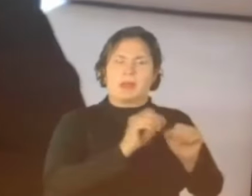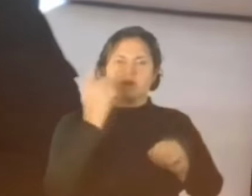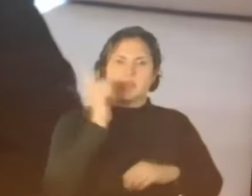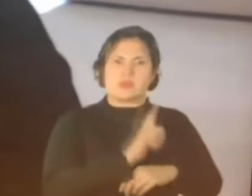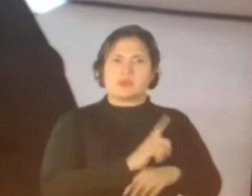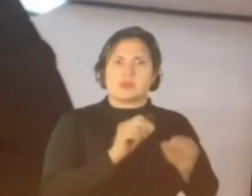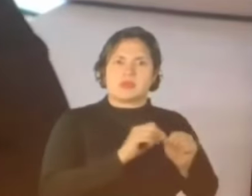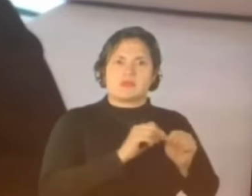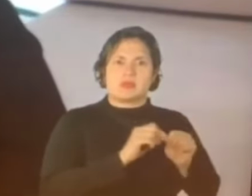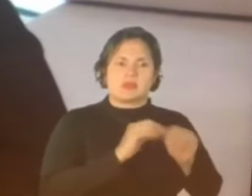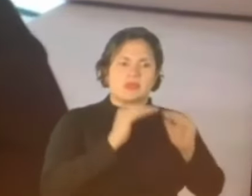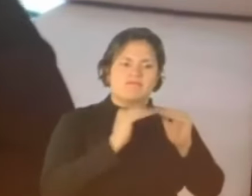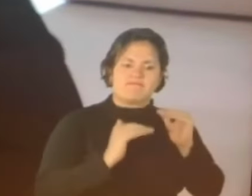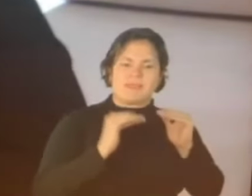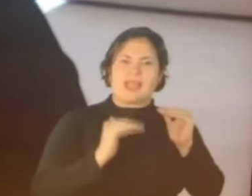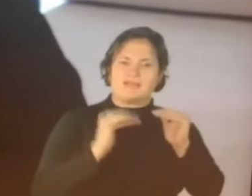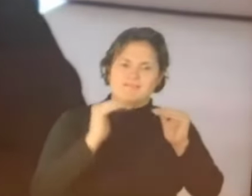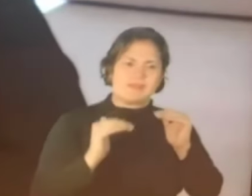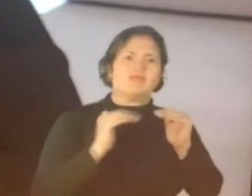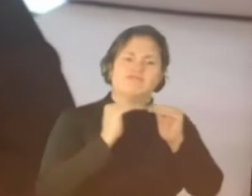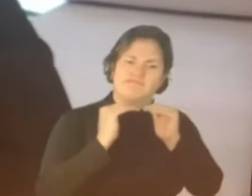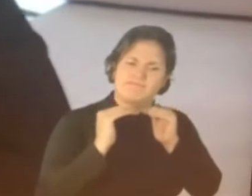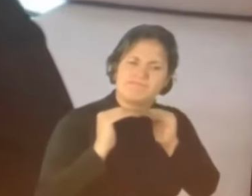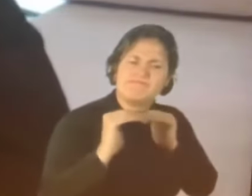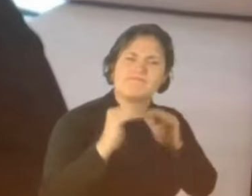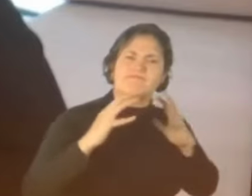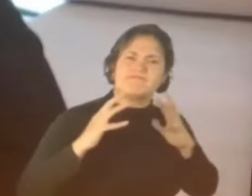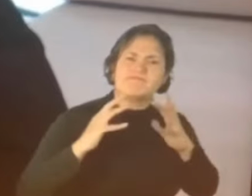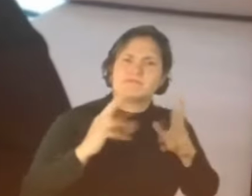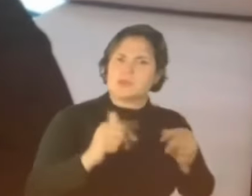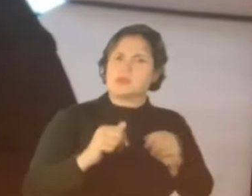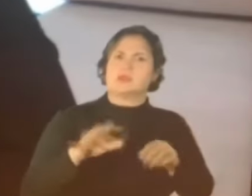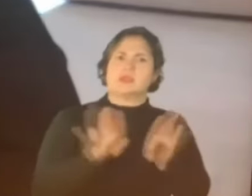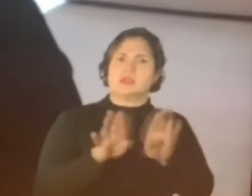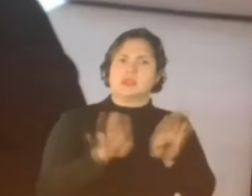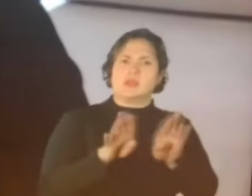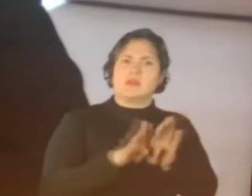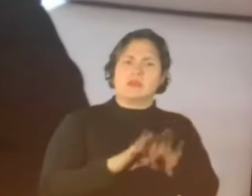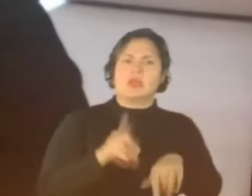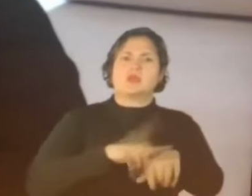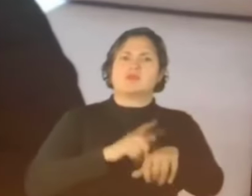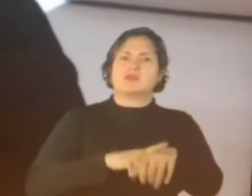estabilização da democracia, para a estabilidade dos mandatos eletivos,